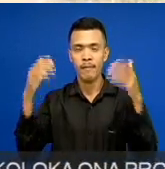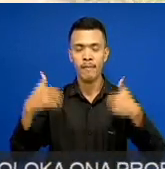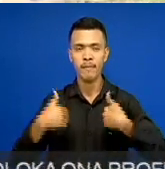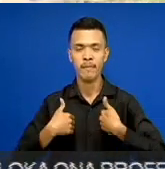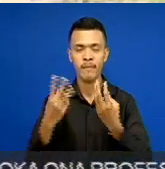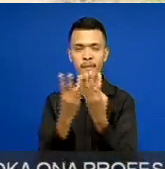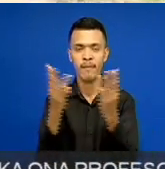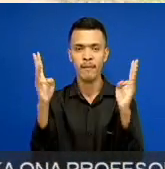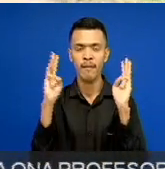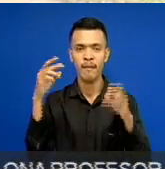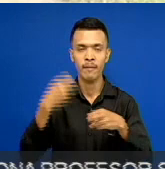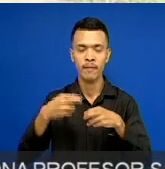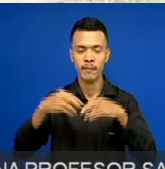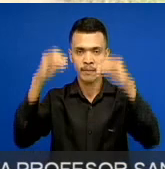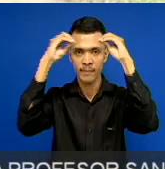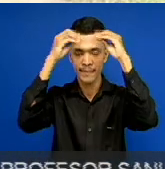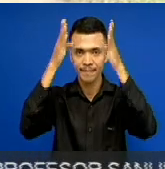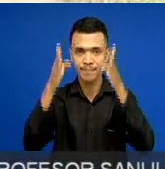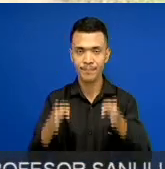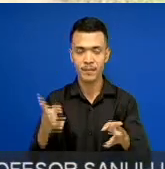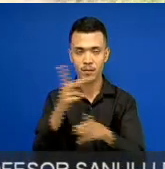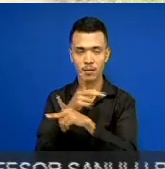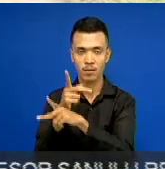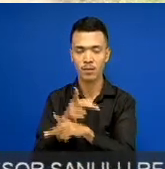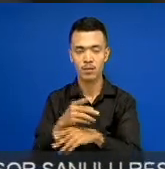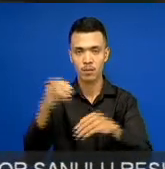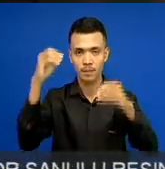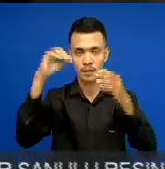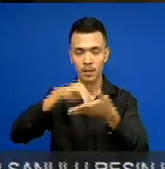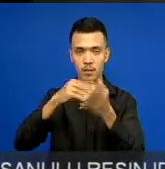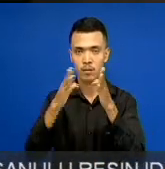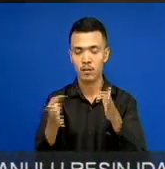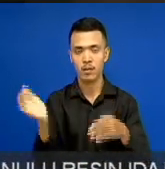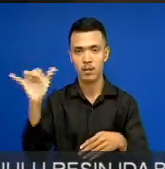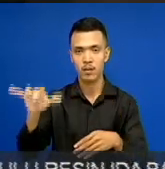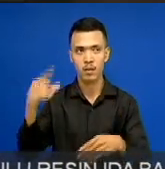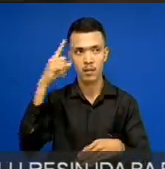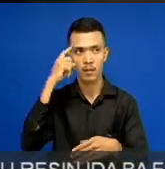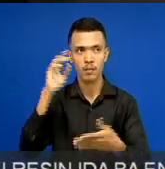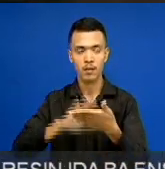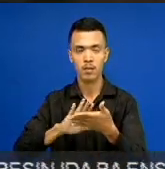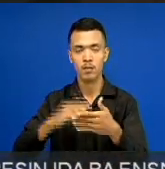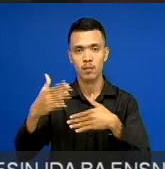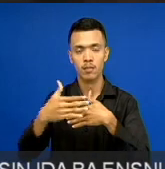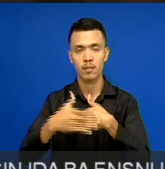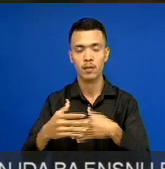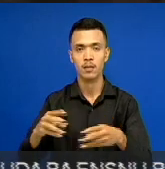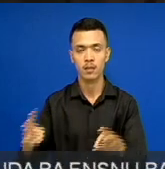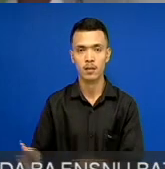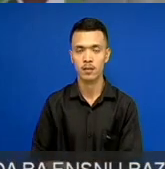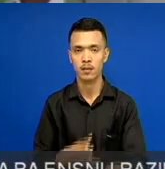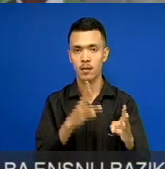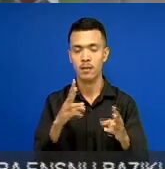onde dificulta o professor Cira ao controlo da estudante Cira, também escola ne, bese que estrada público. Problema refere parte